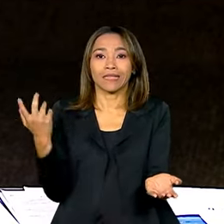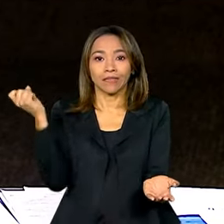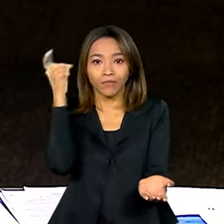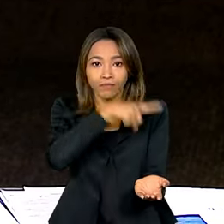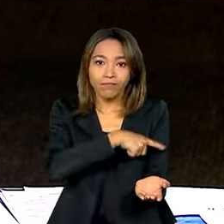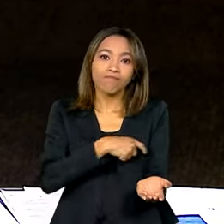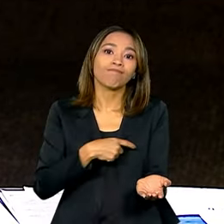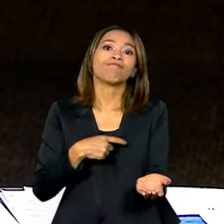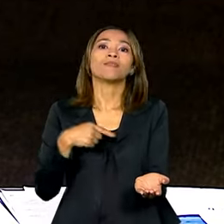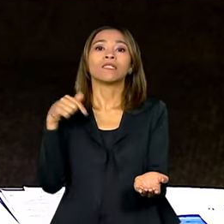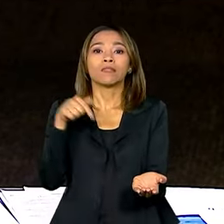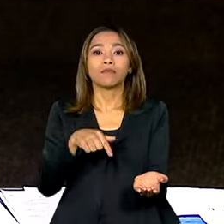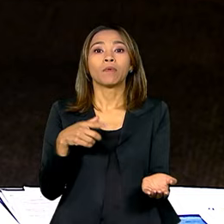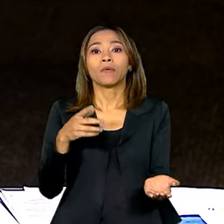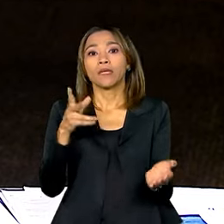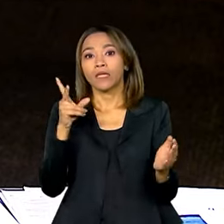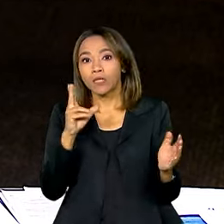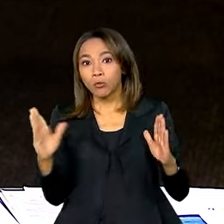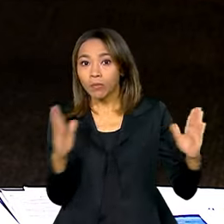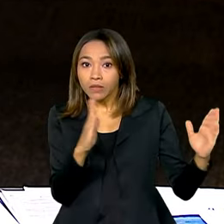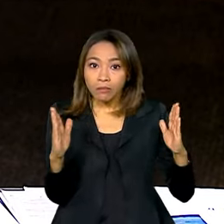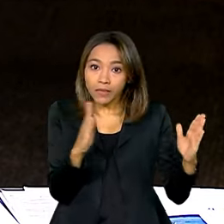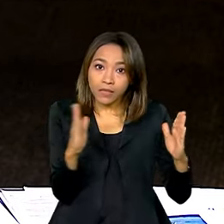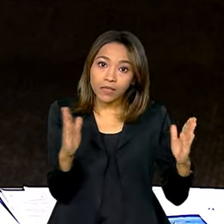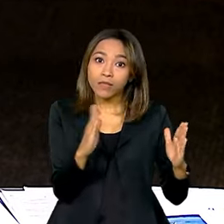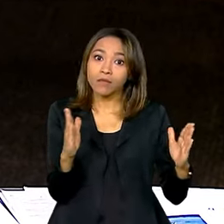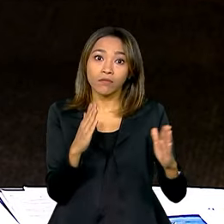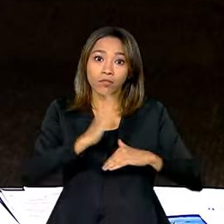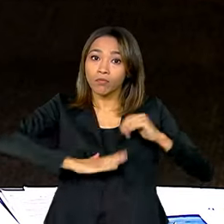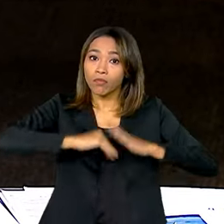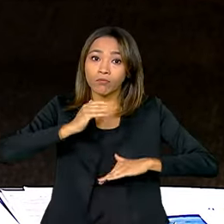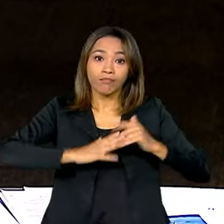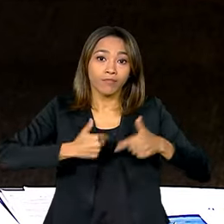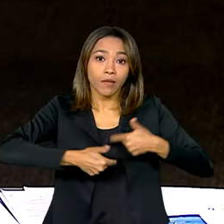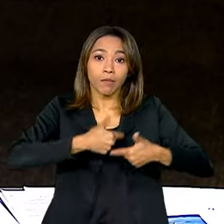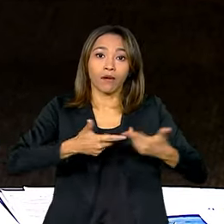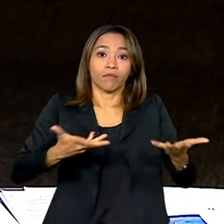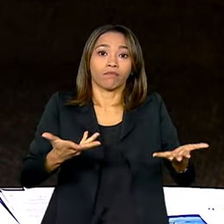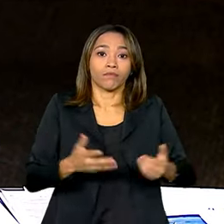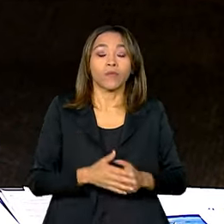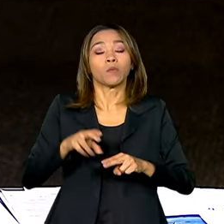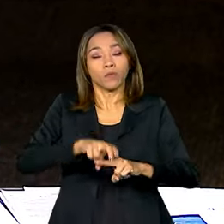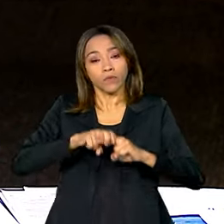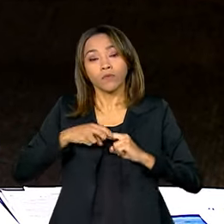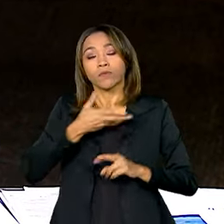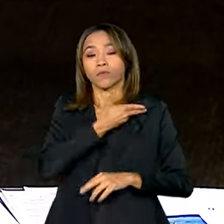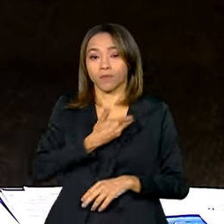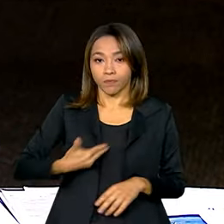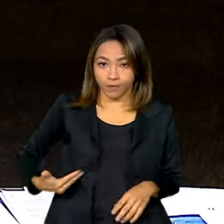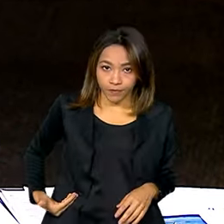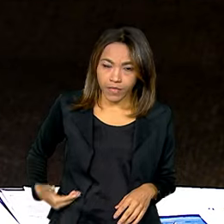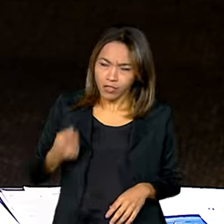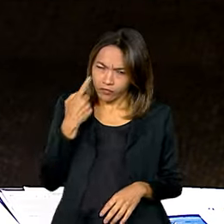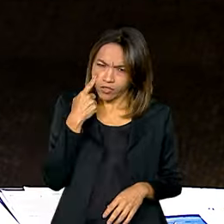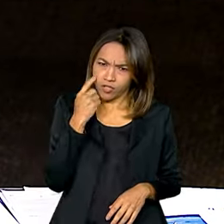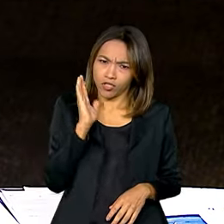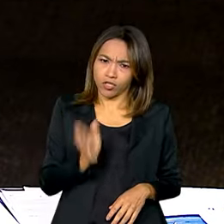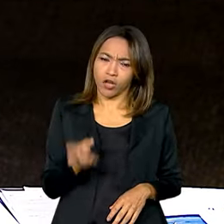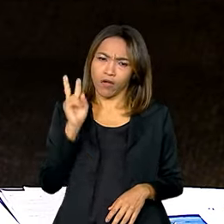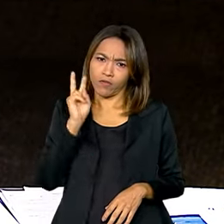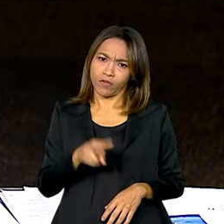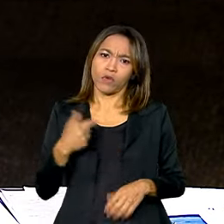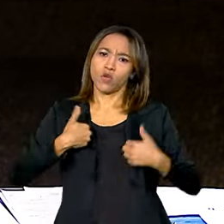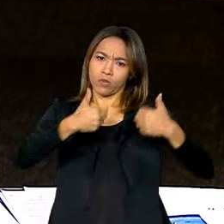do que ocorre no período, por exemplo, do defeso, de exercer a sua profissão. Por isso, o governo está fazendo, e você viu, eu discorri